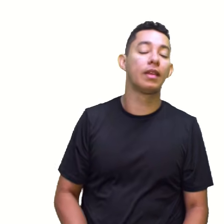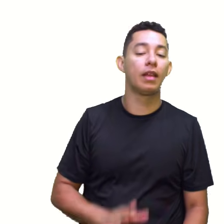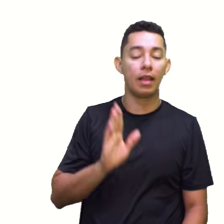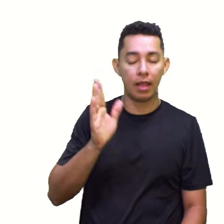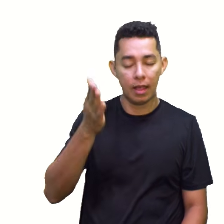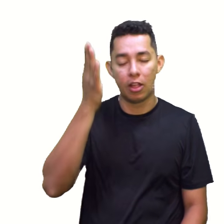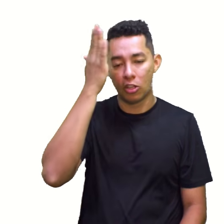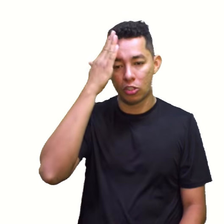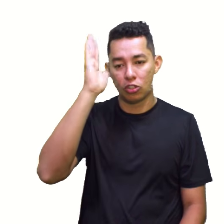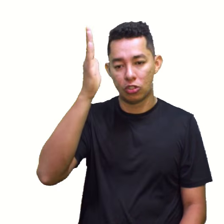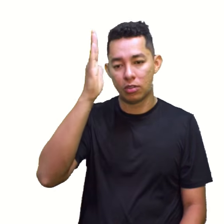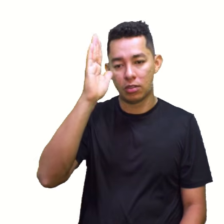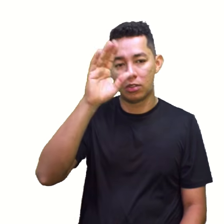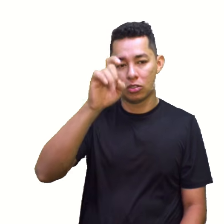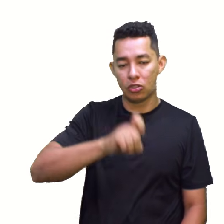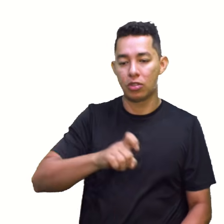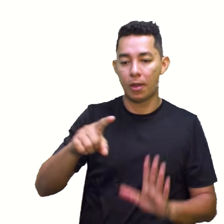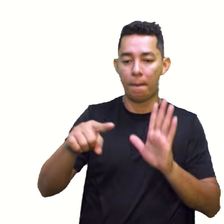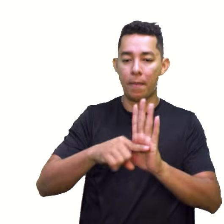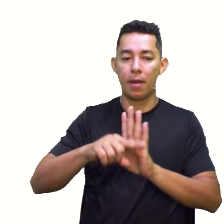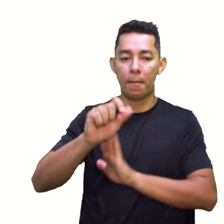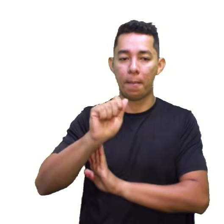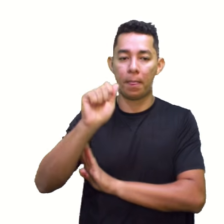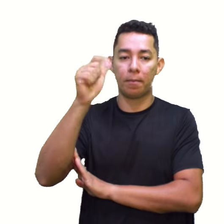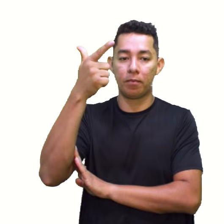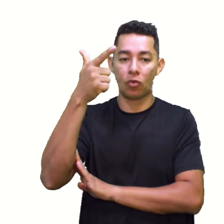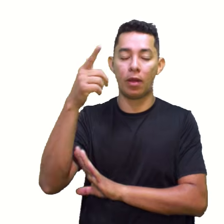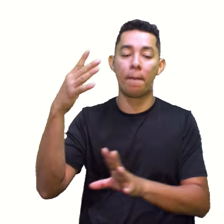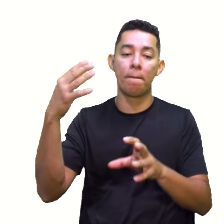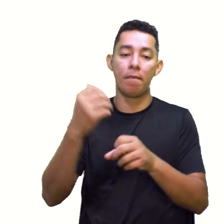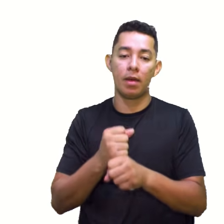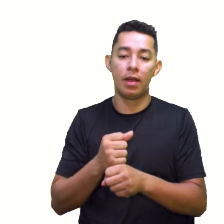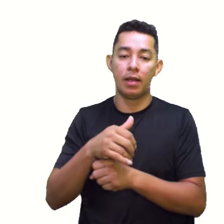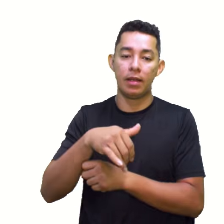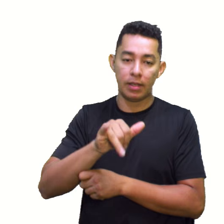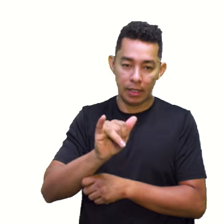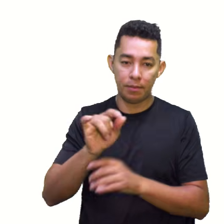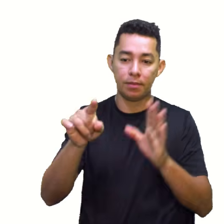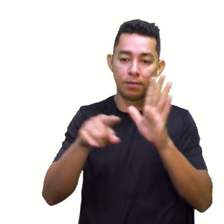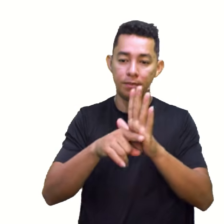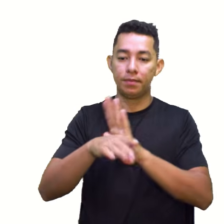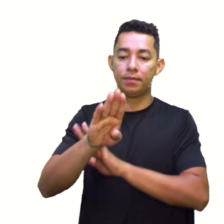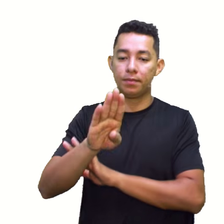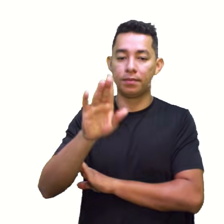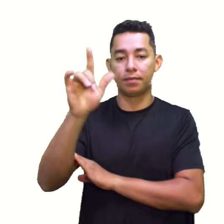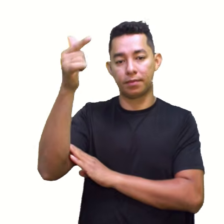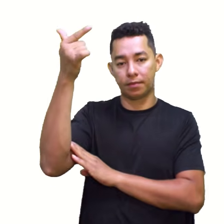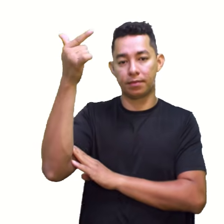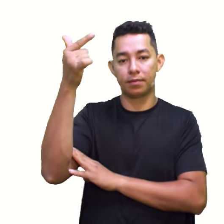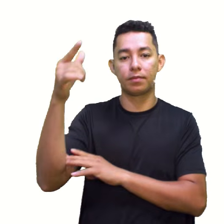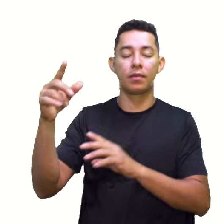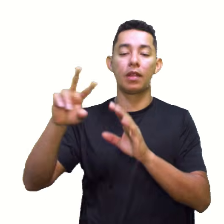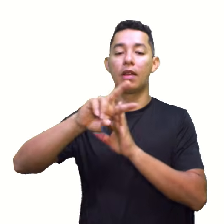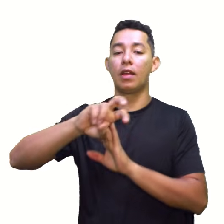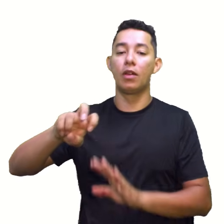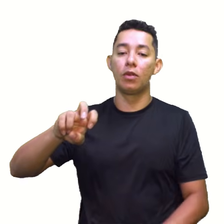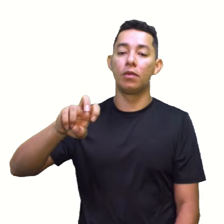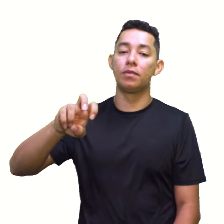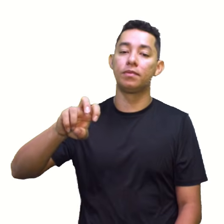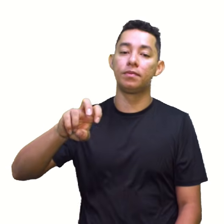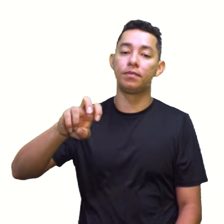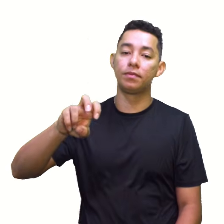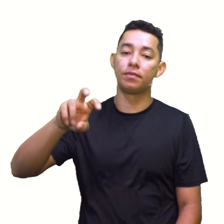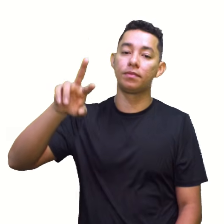x menos a ao quadrado mais y menos b ao quadrado igual